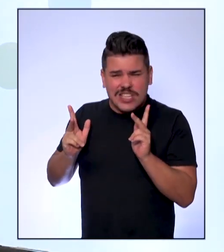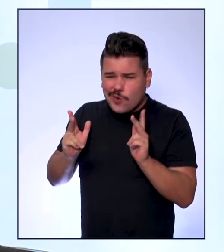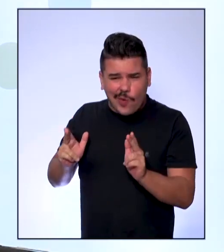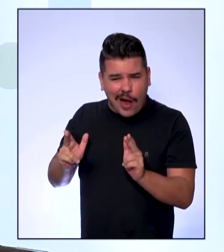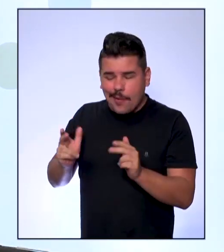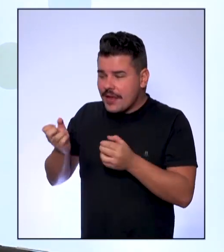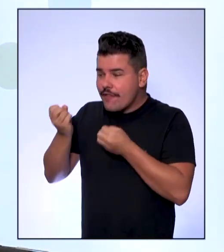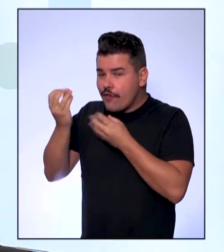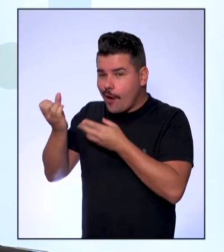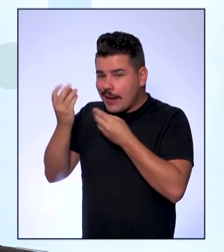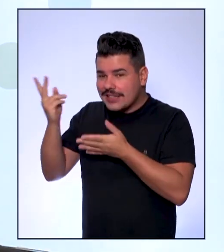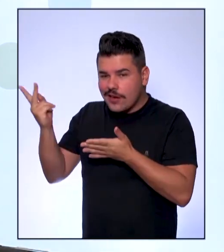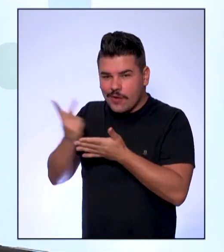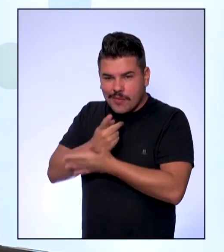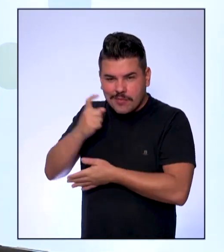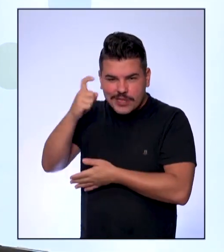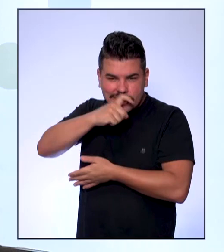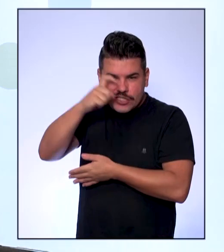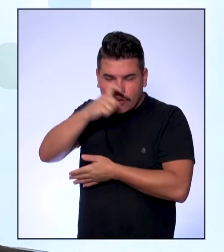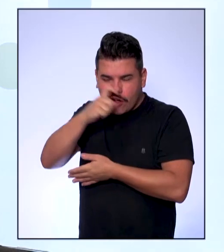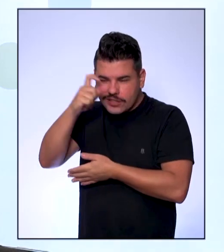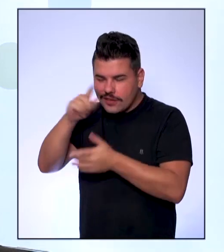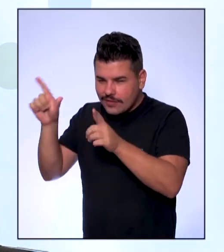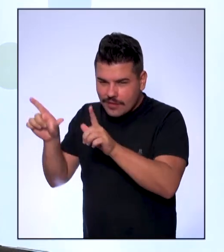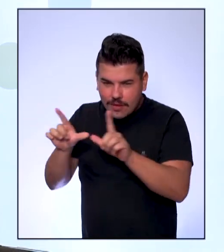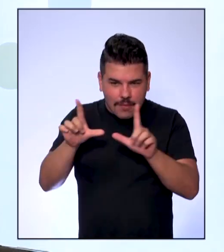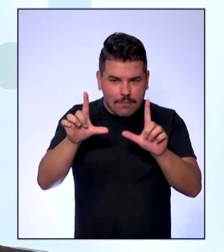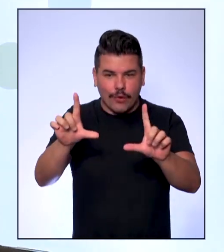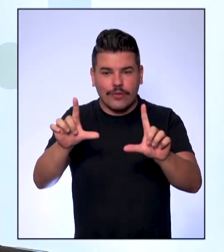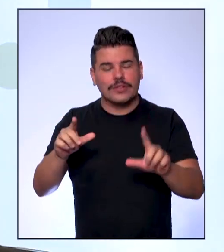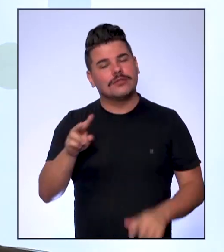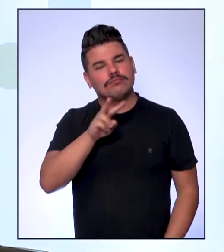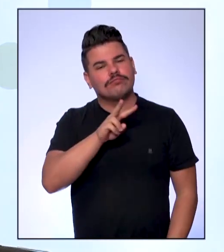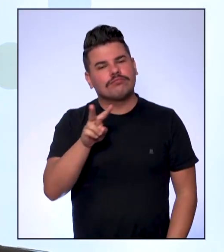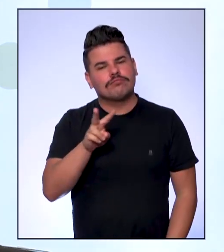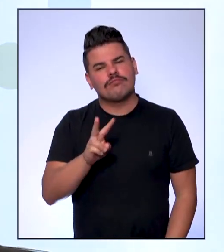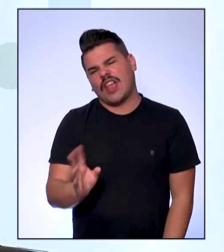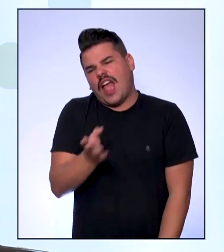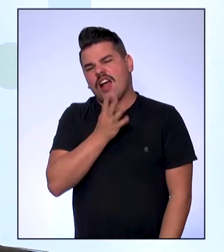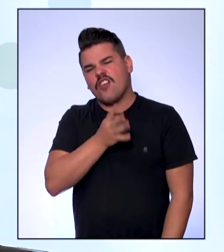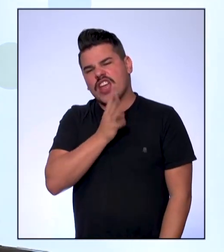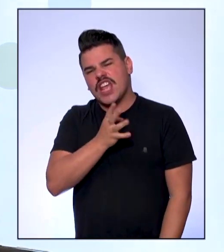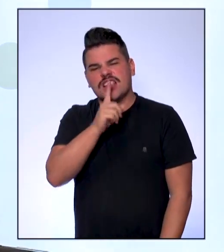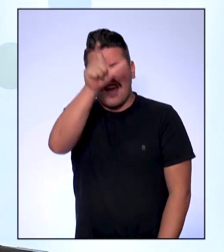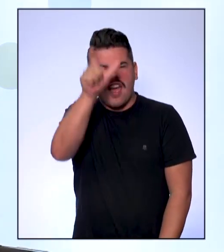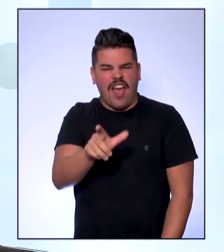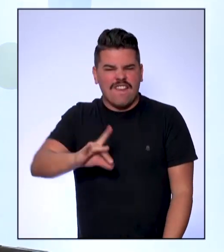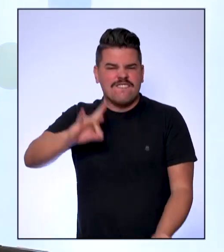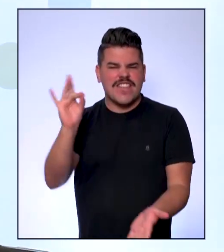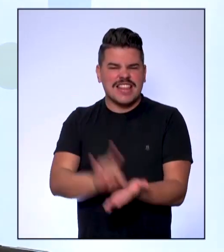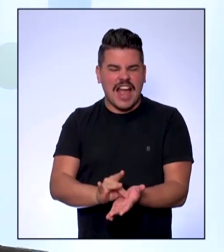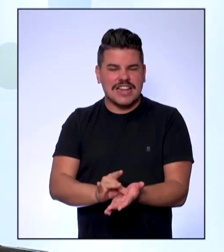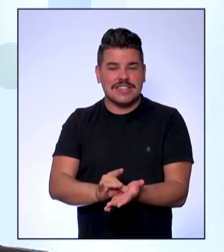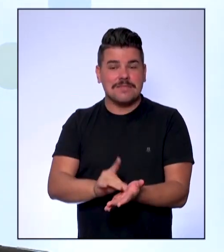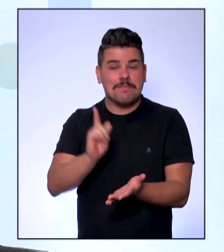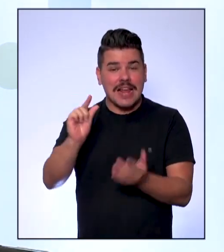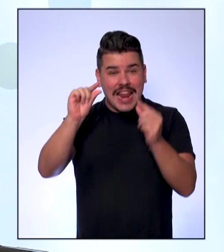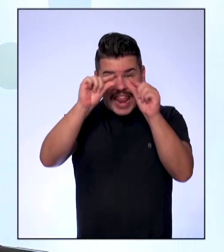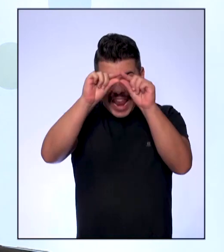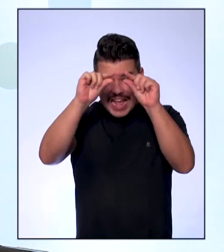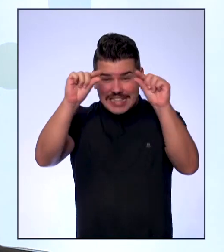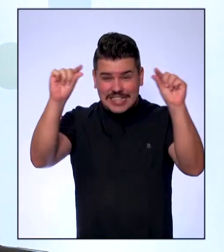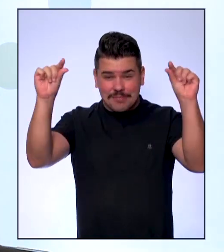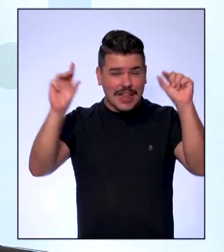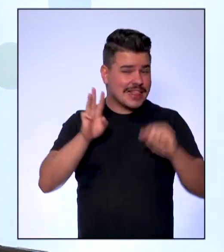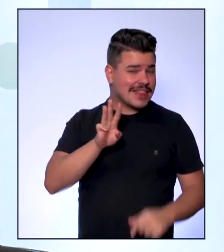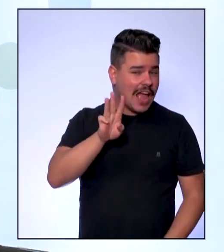notícia falsa. Porque, na sua cabeça, você está vendo uma informação que, para você, faz todo sentido ser verdadeira. Só que, às vezes, lá em cima, na barrinha